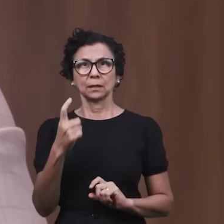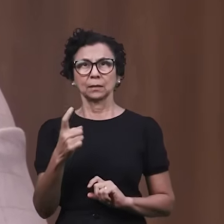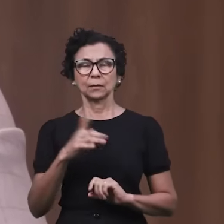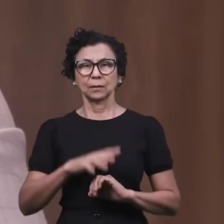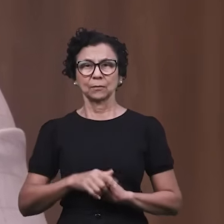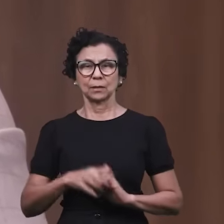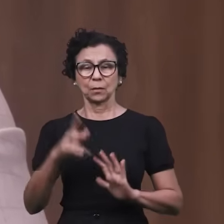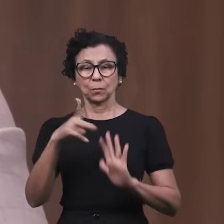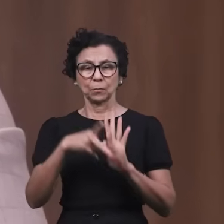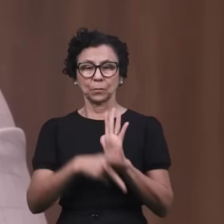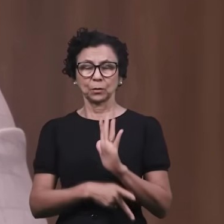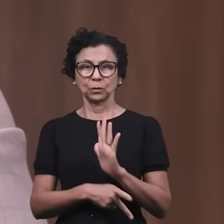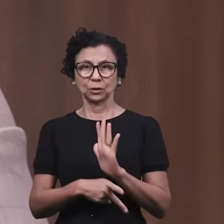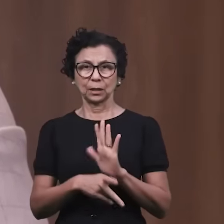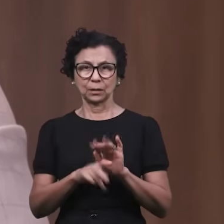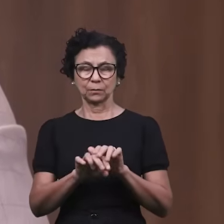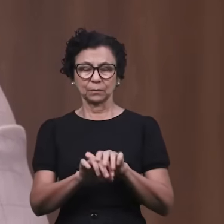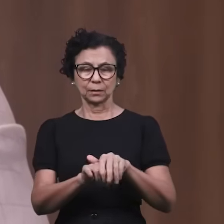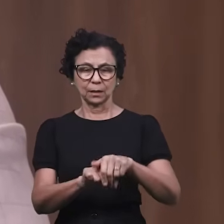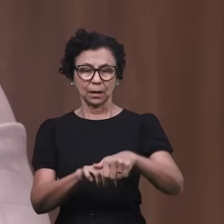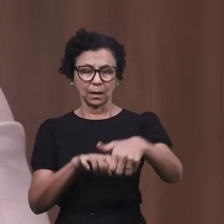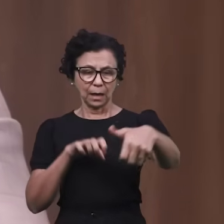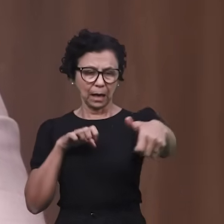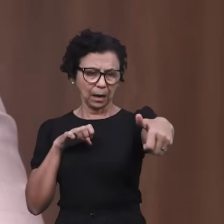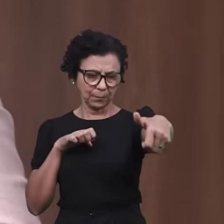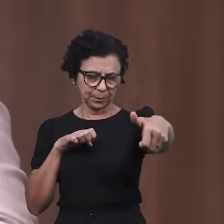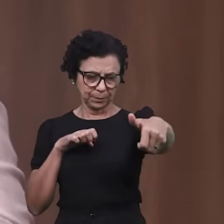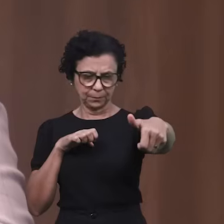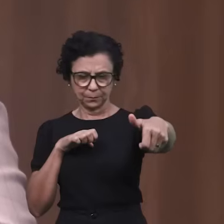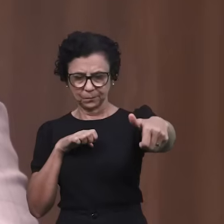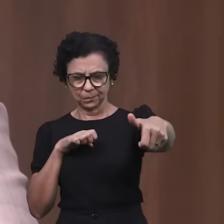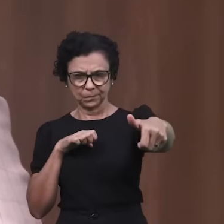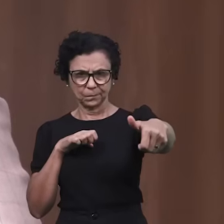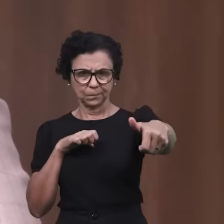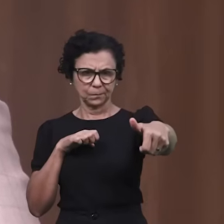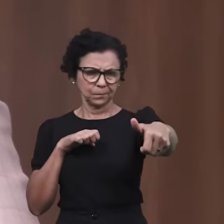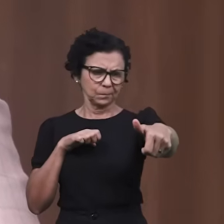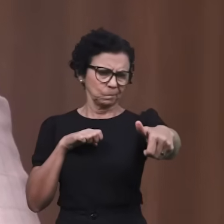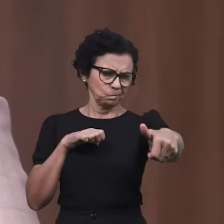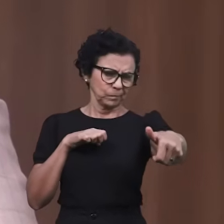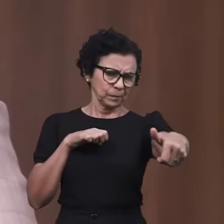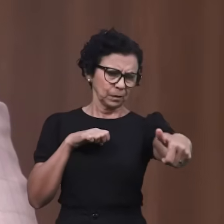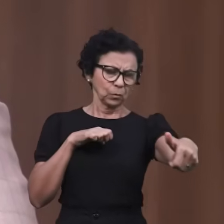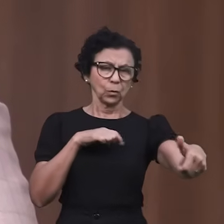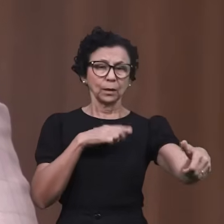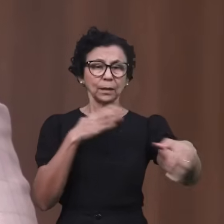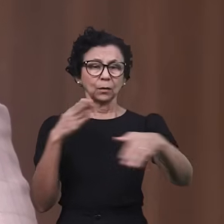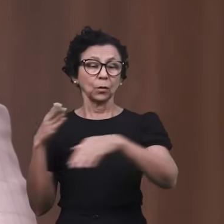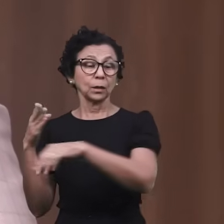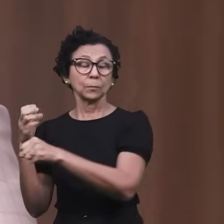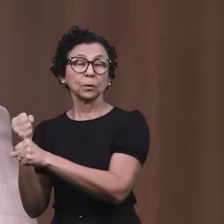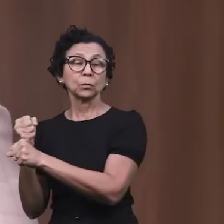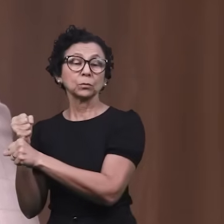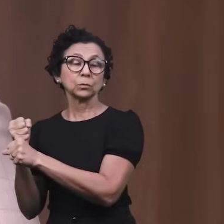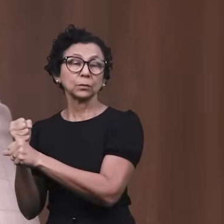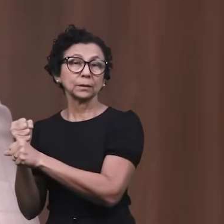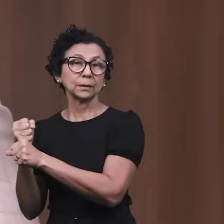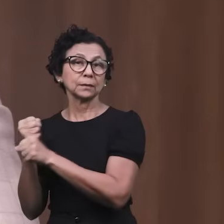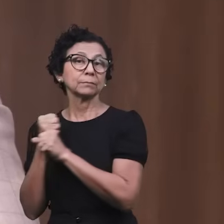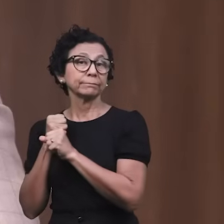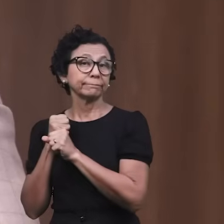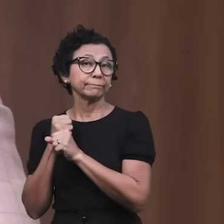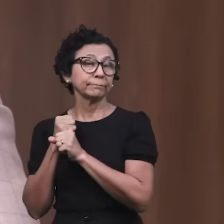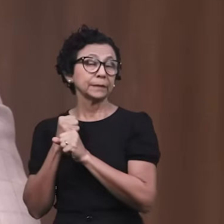baixa de um projeto e executar numa construção, você precisa de todo